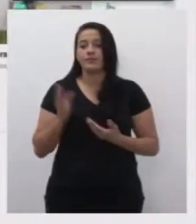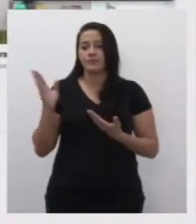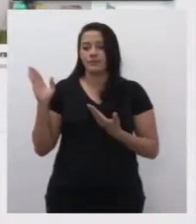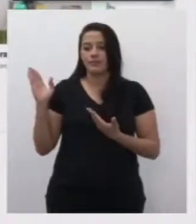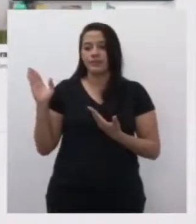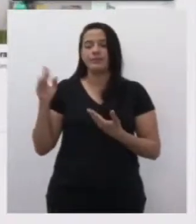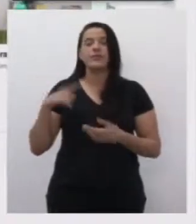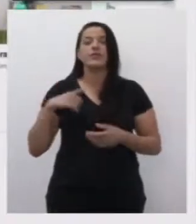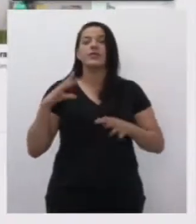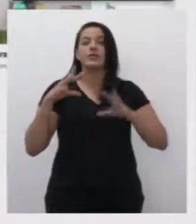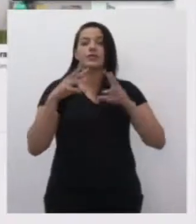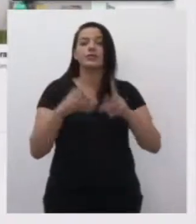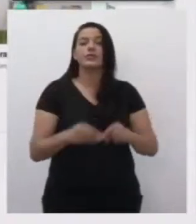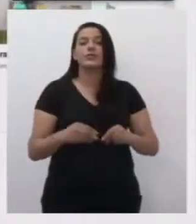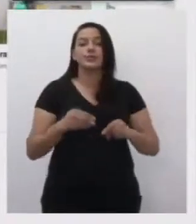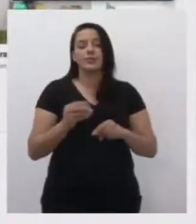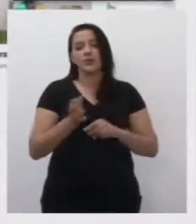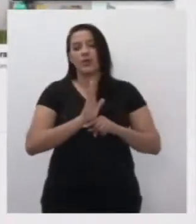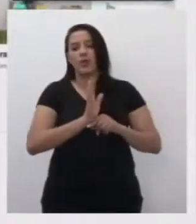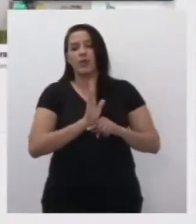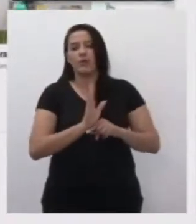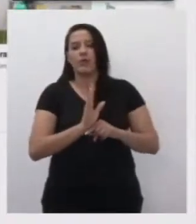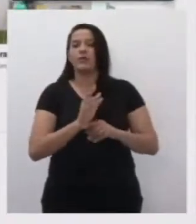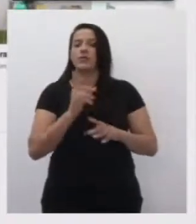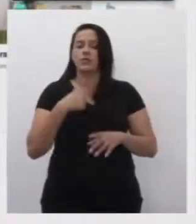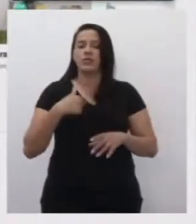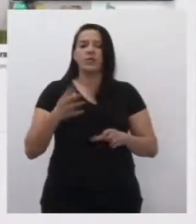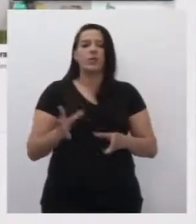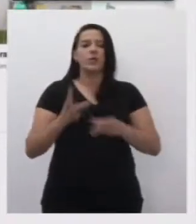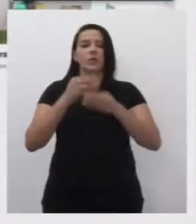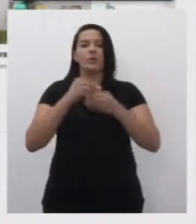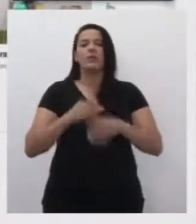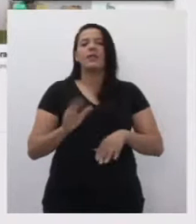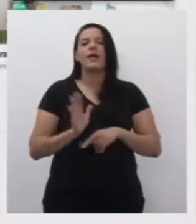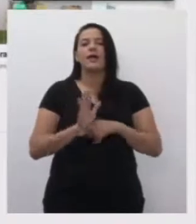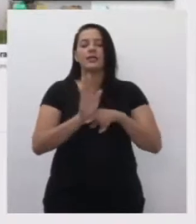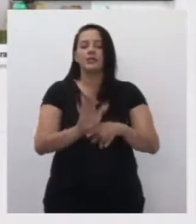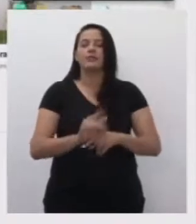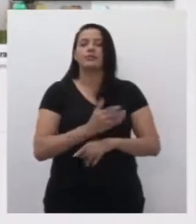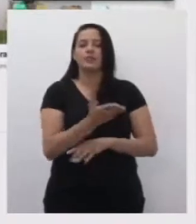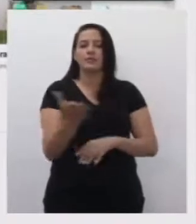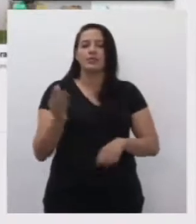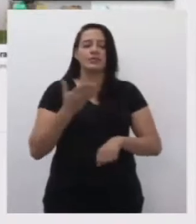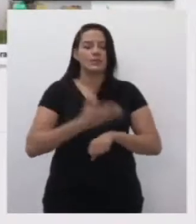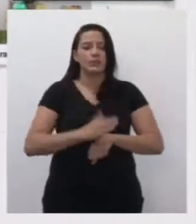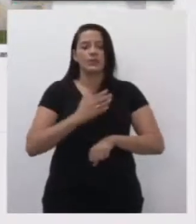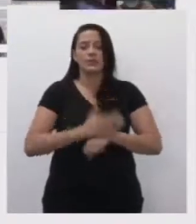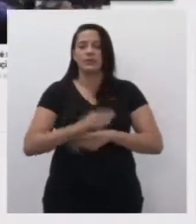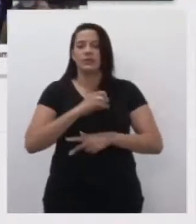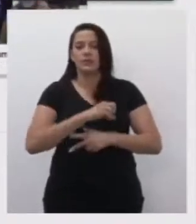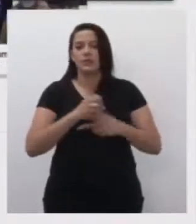todo que é bem complementar para onde está se preparando para o vestibular. Tá?